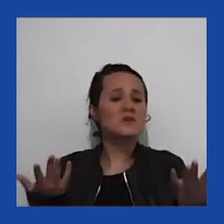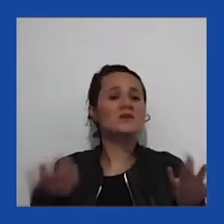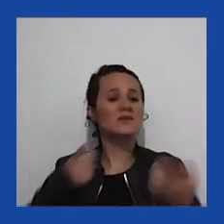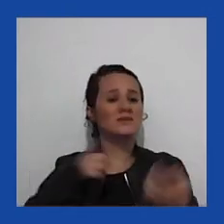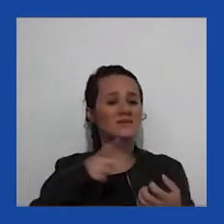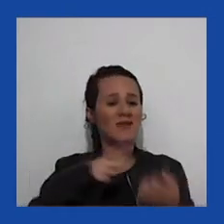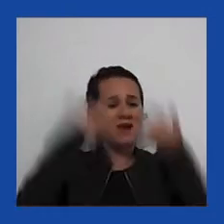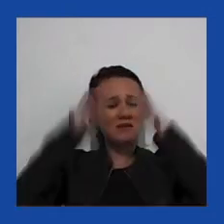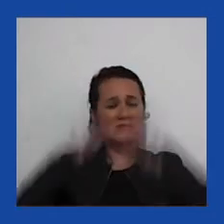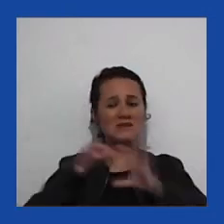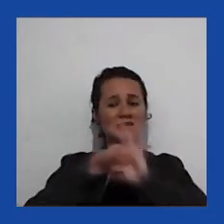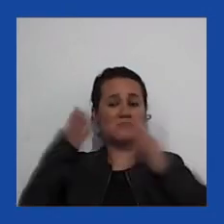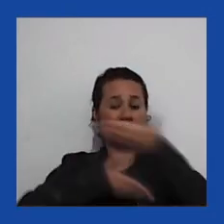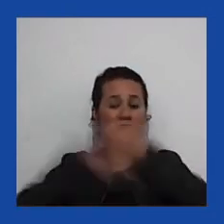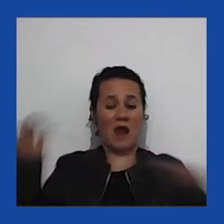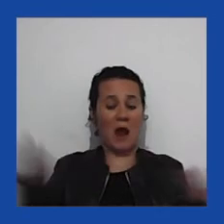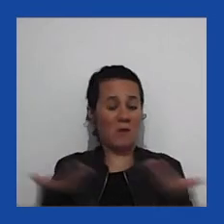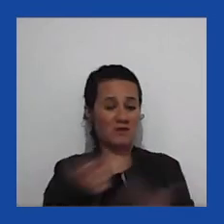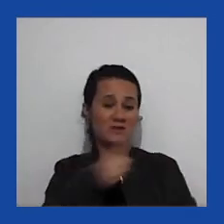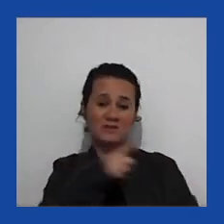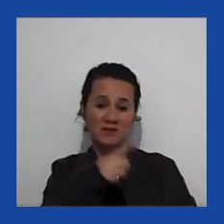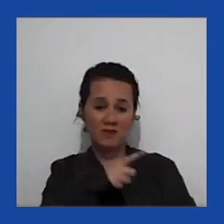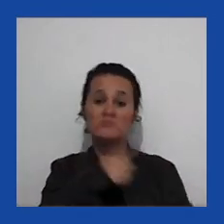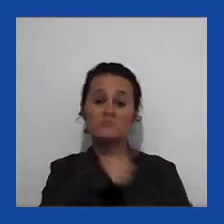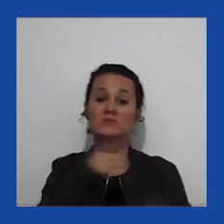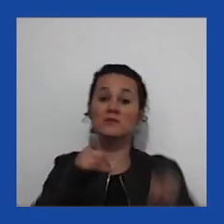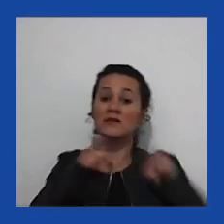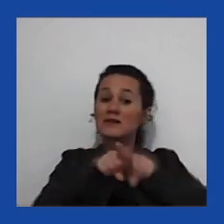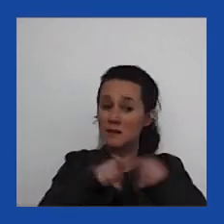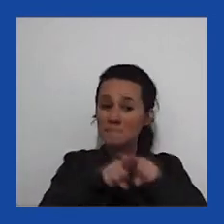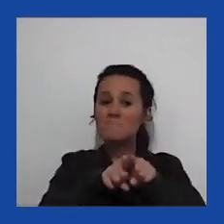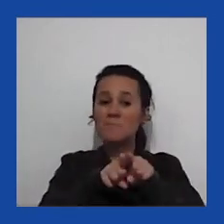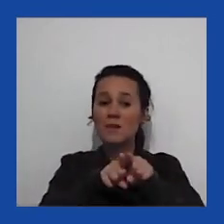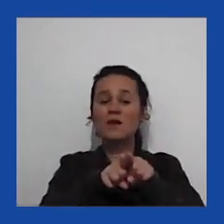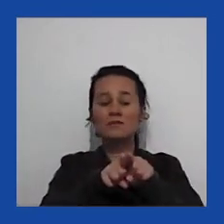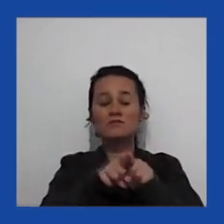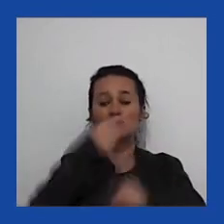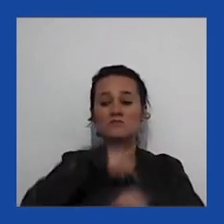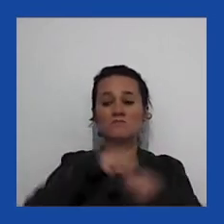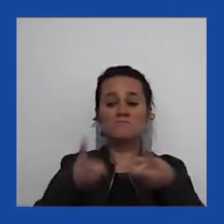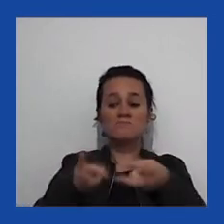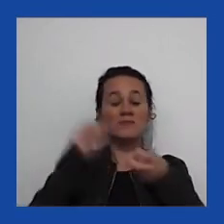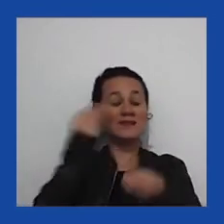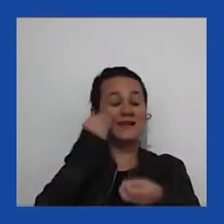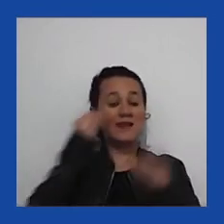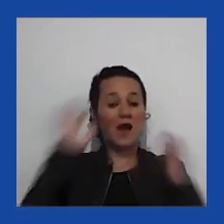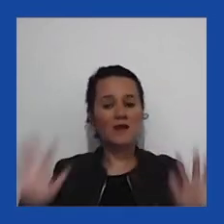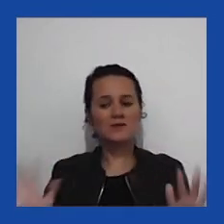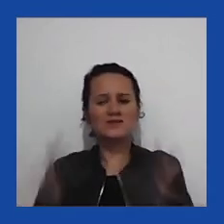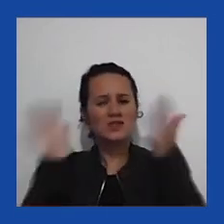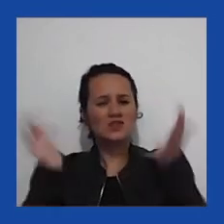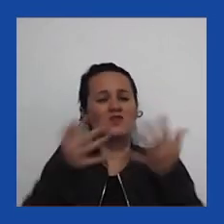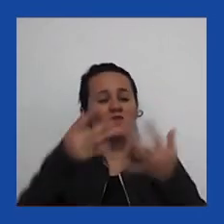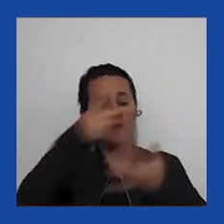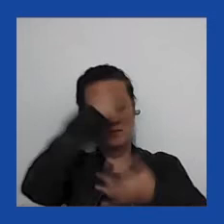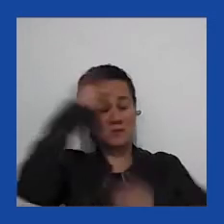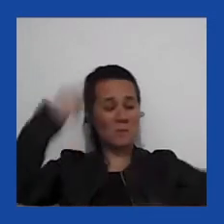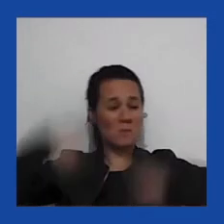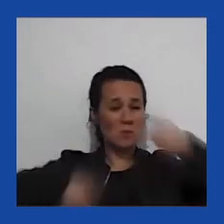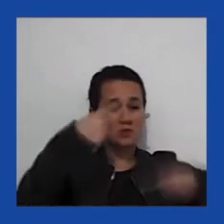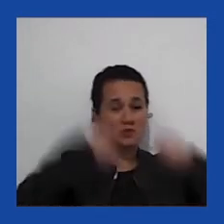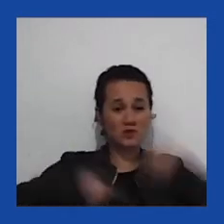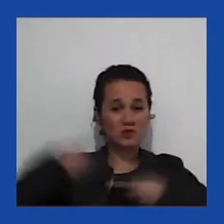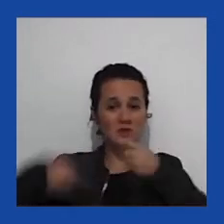porque o país vive, e também na questão da sensibilização, incentivar a participação política, né, e incrementar